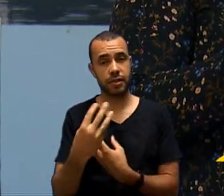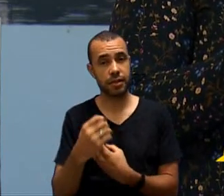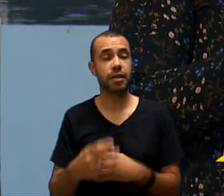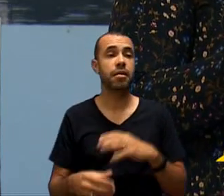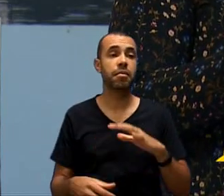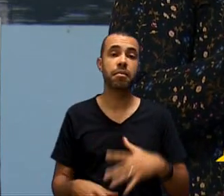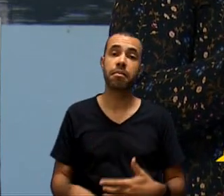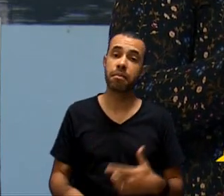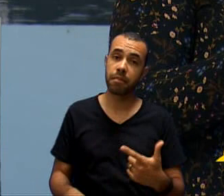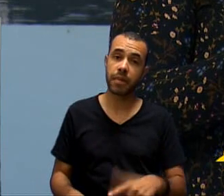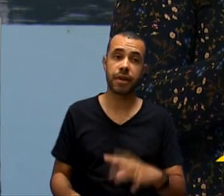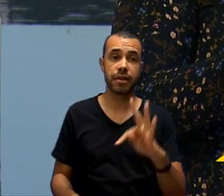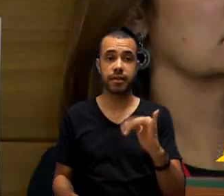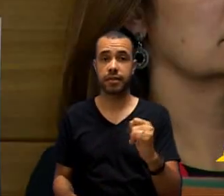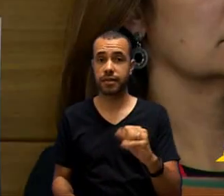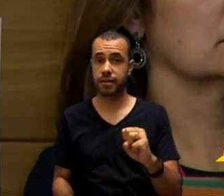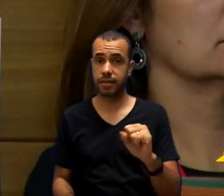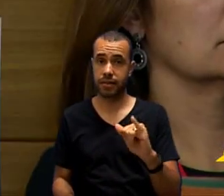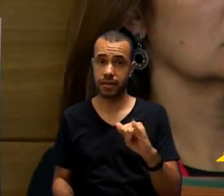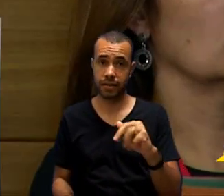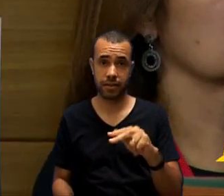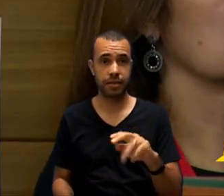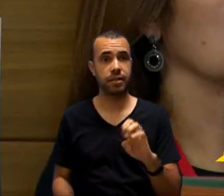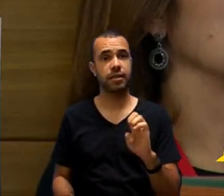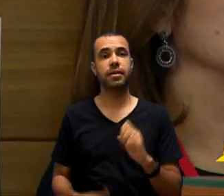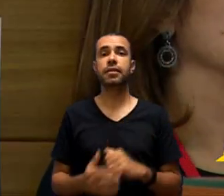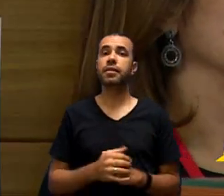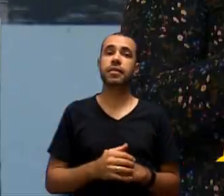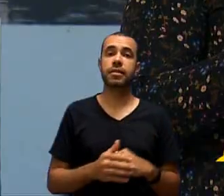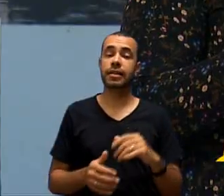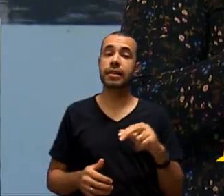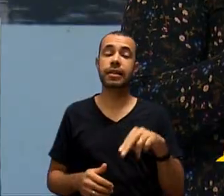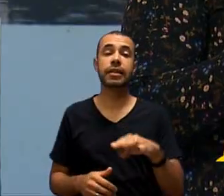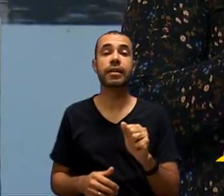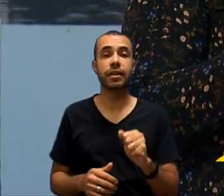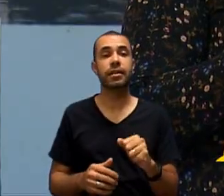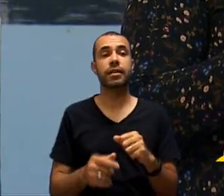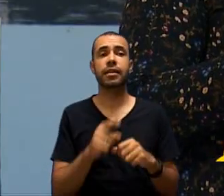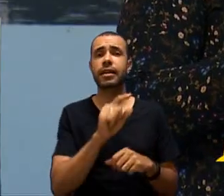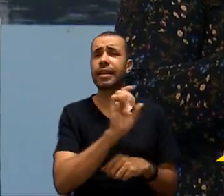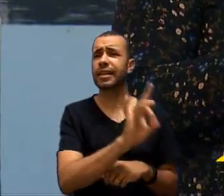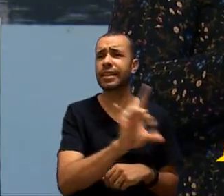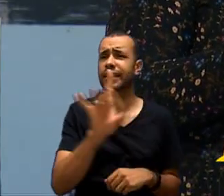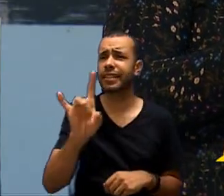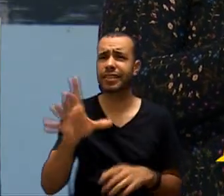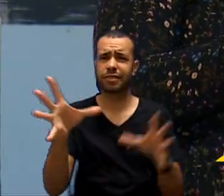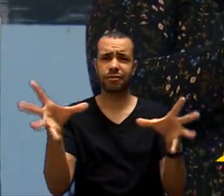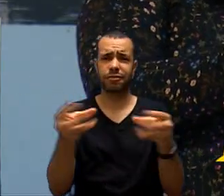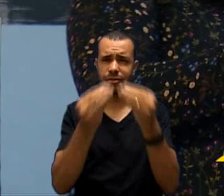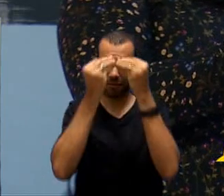Tiziana. E eu vou levar cada um de vocês comigo, e vocês são pessoas incríveis.